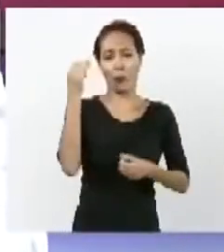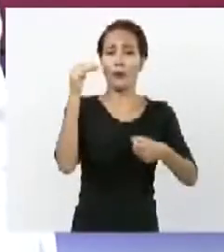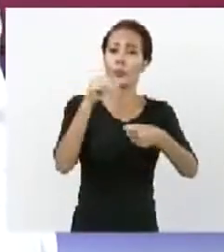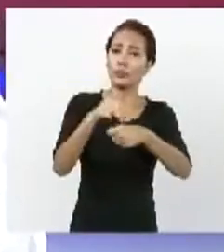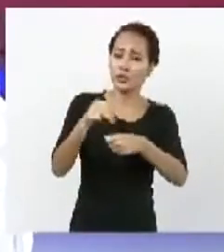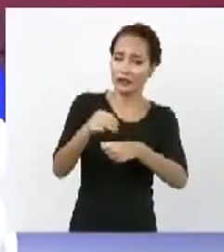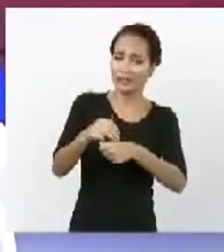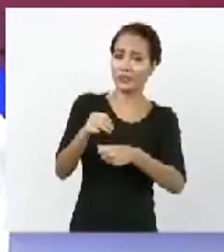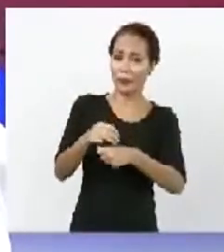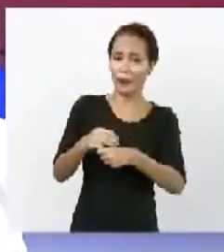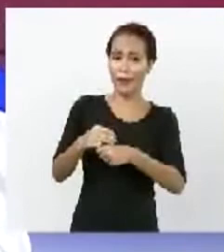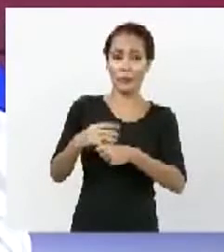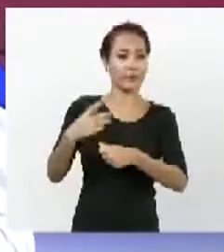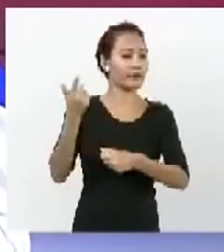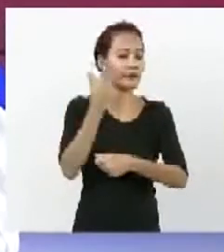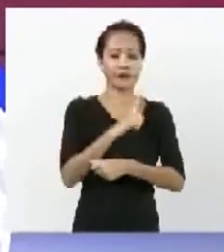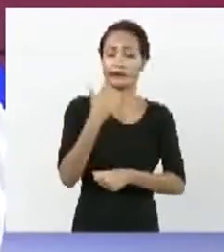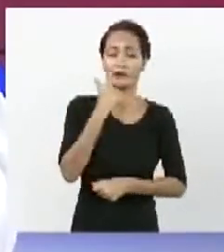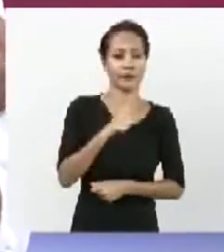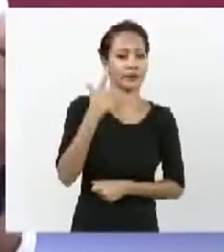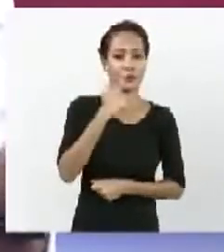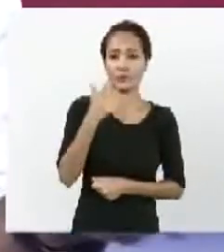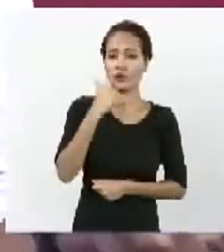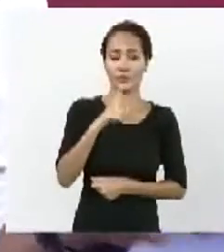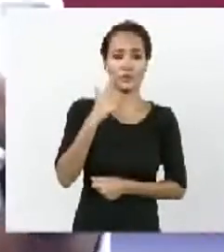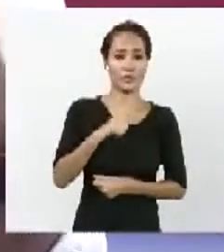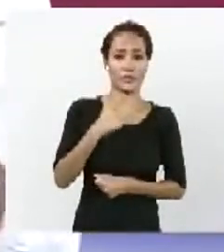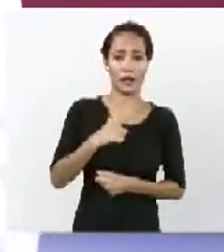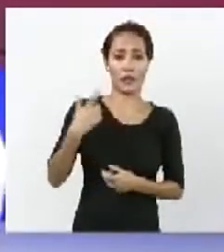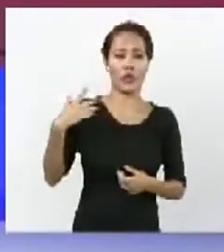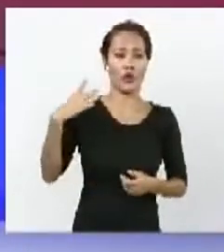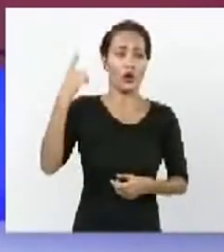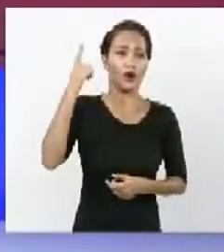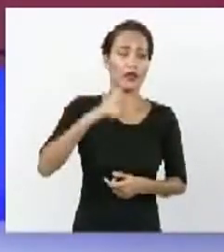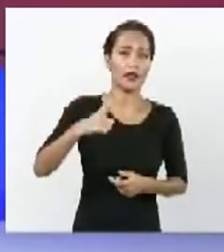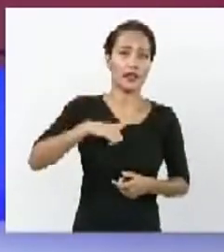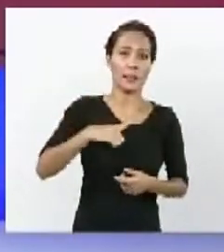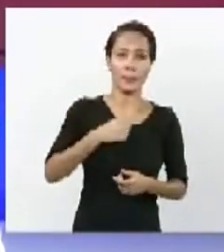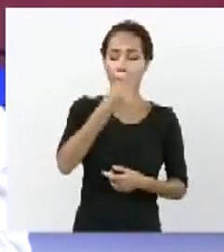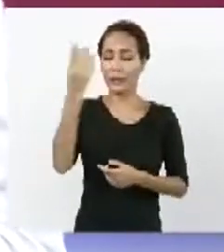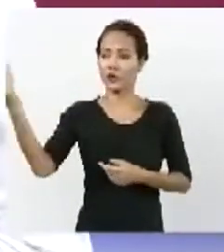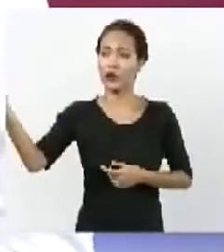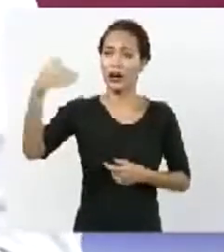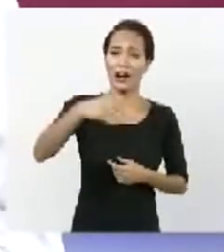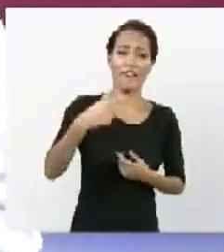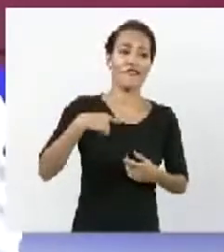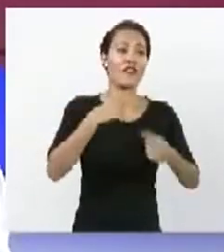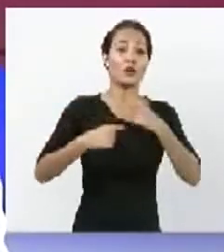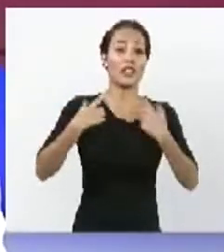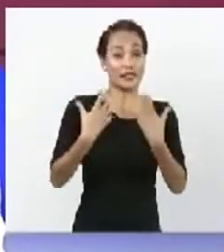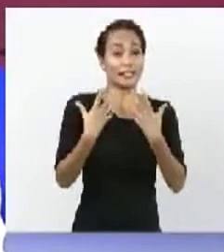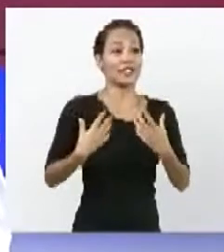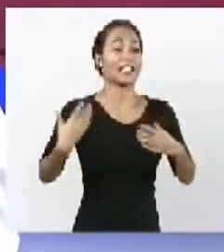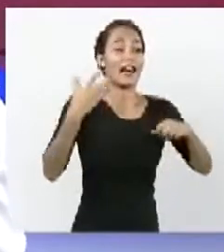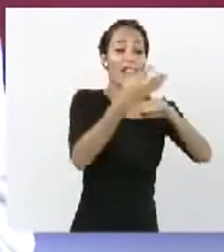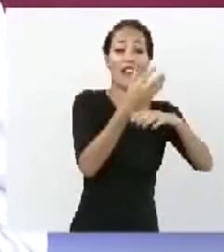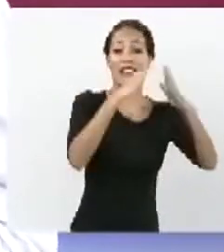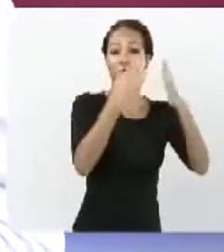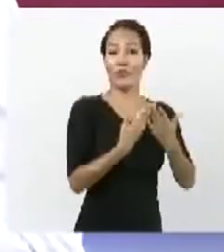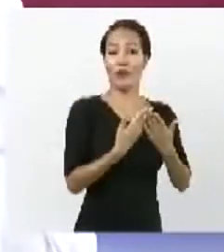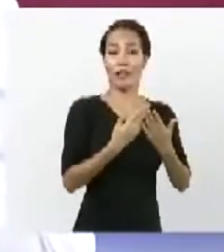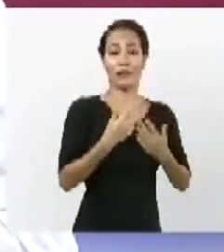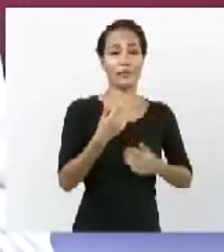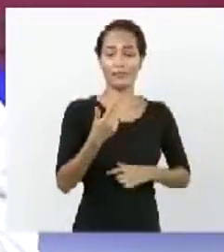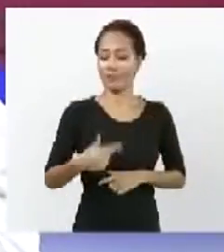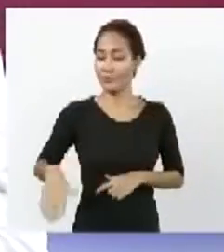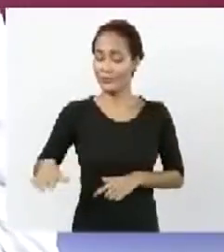não consegue alcançar sequer o privilégio de poder ter crianças dentro da escola com vontade. E eu estou trazendo, meu amigo,